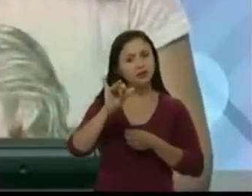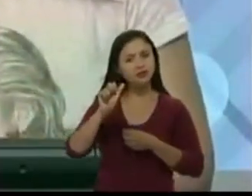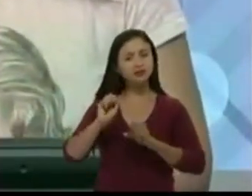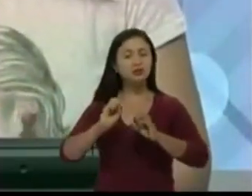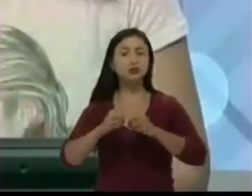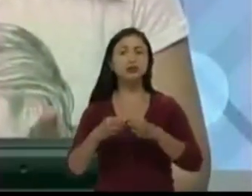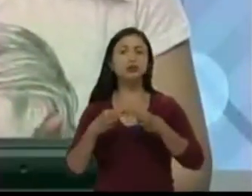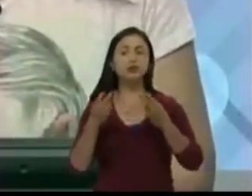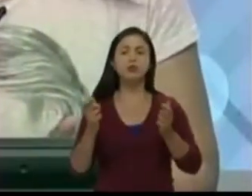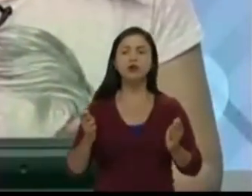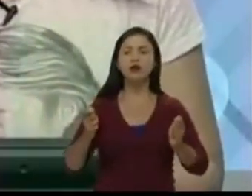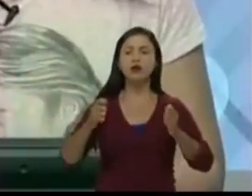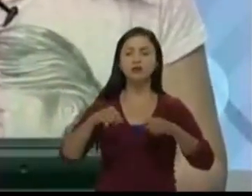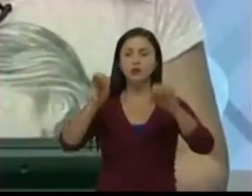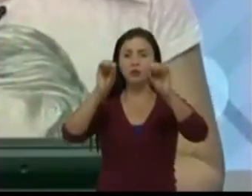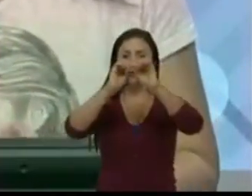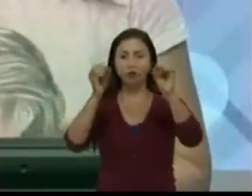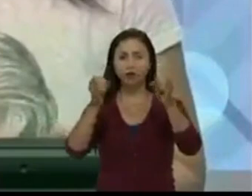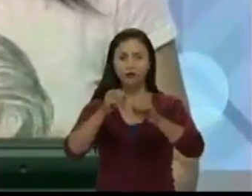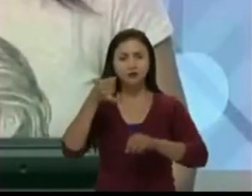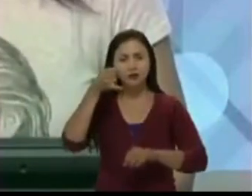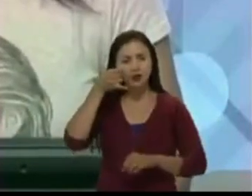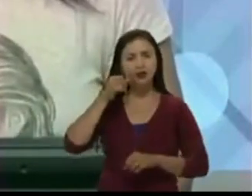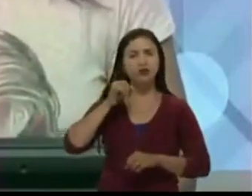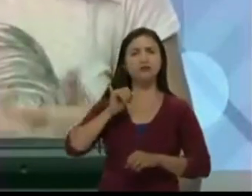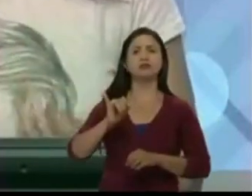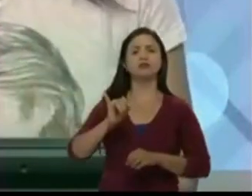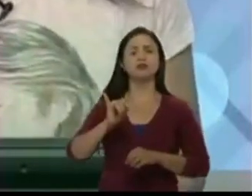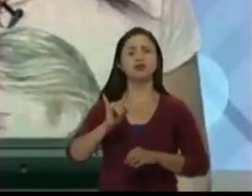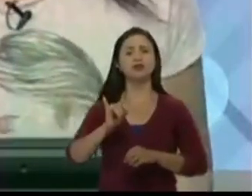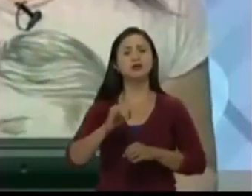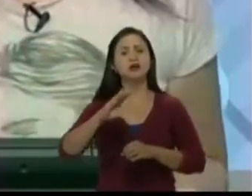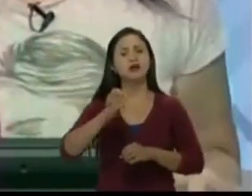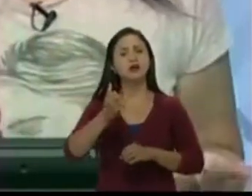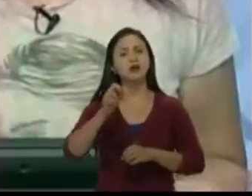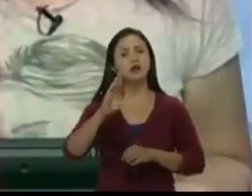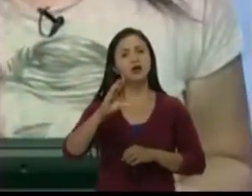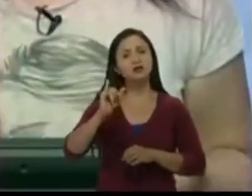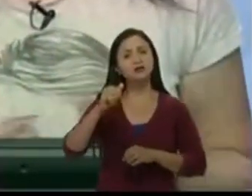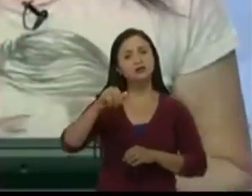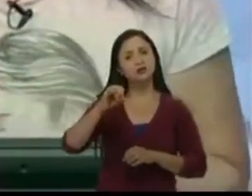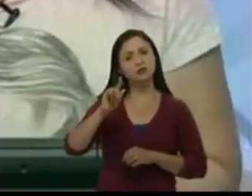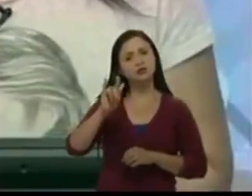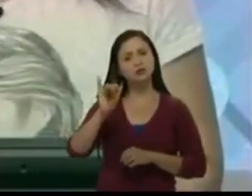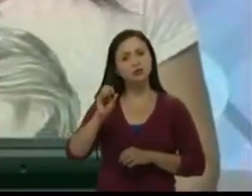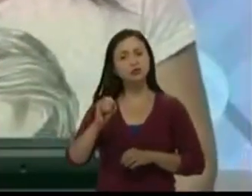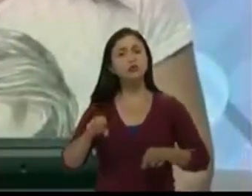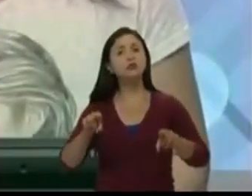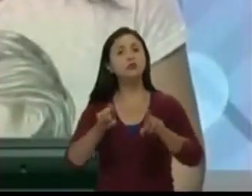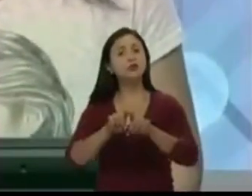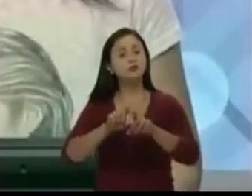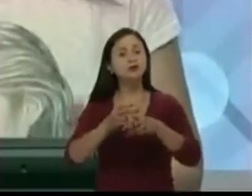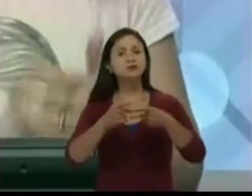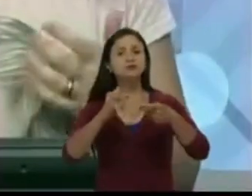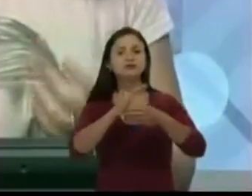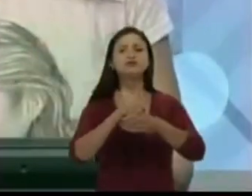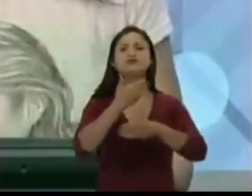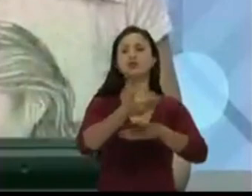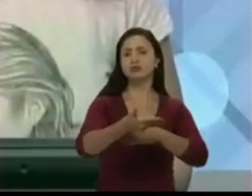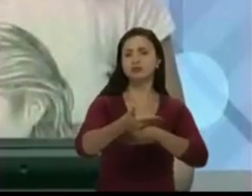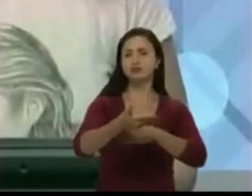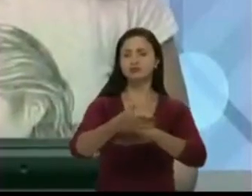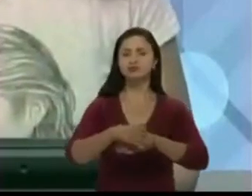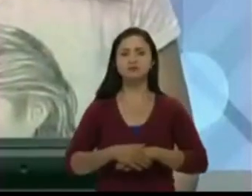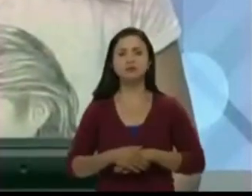a capacidade do organismo de se defender de agentes carcinogênicos, ou também por fatores externos, que são os fatores ambientais. A